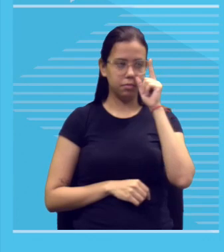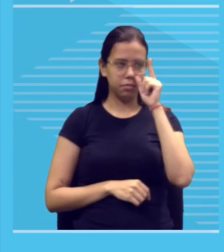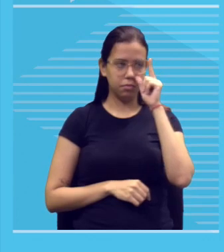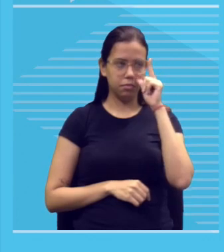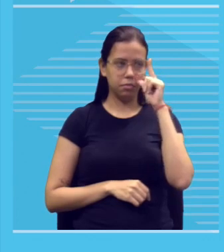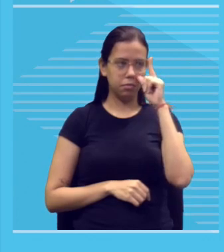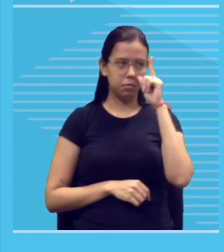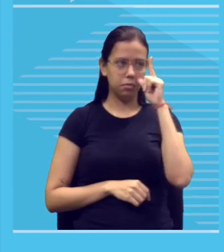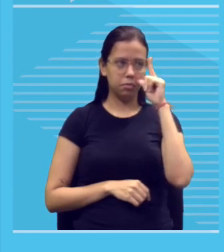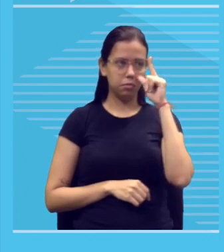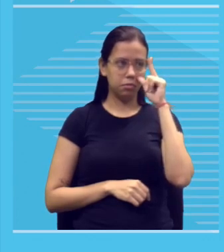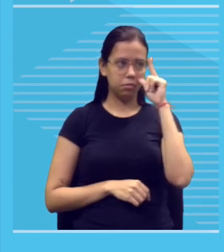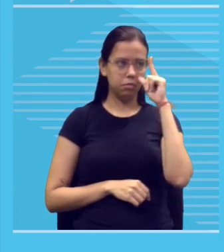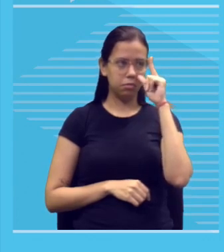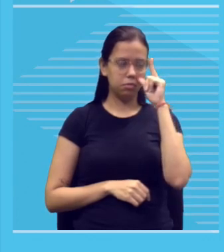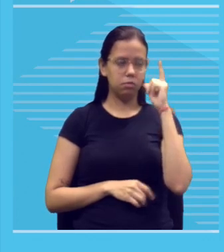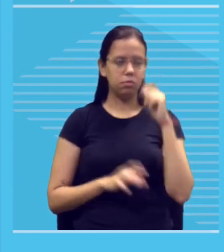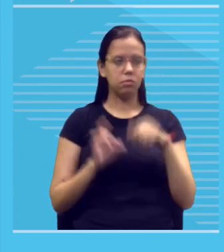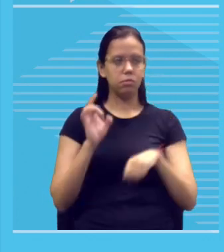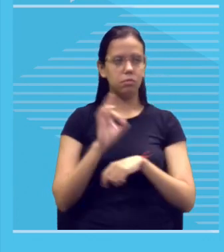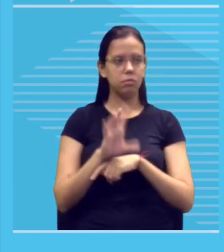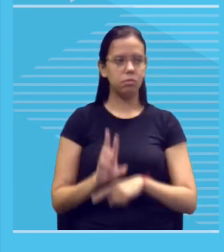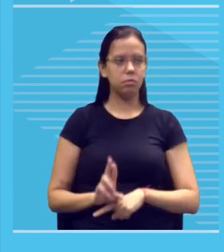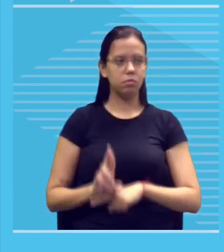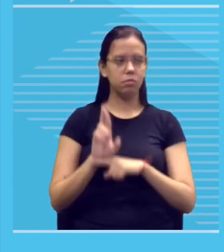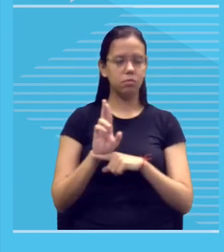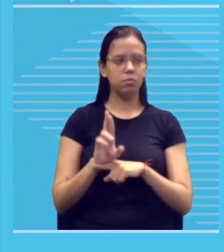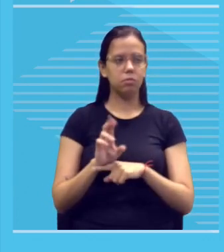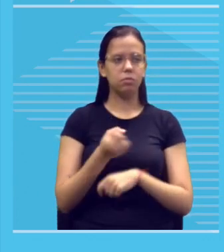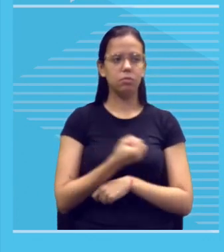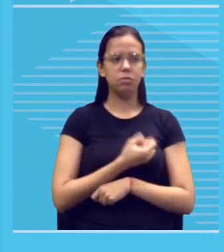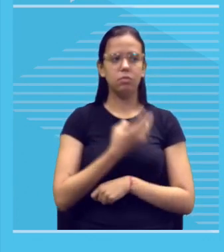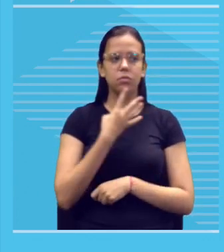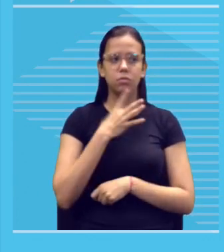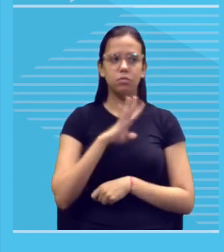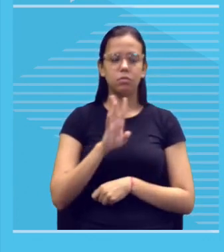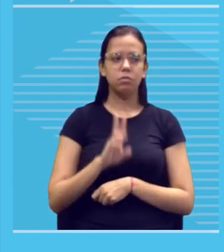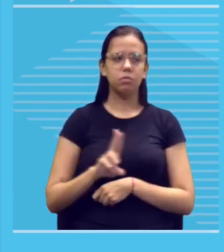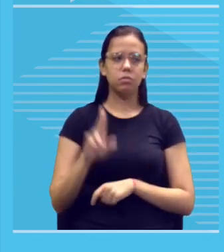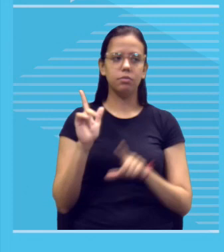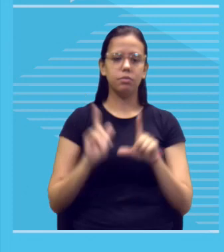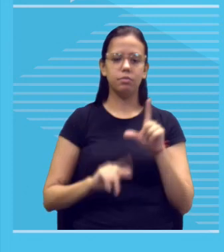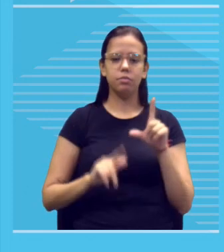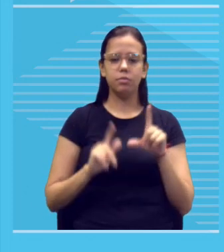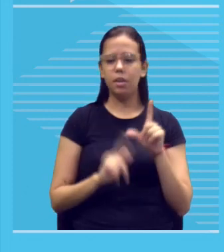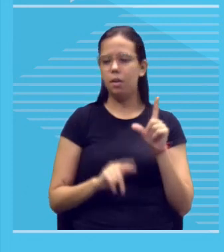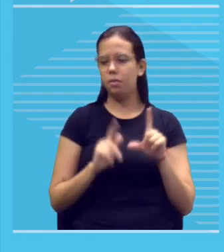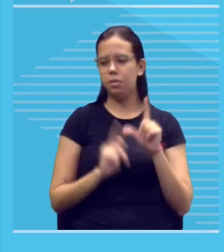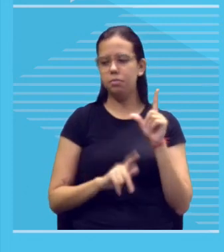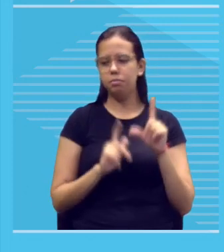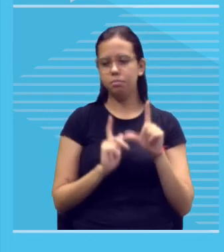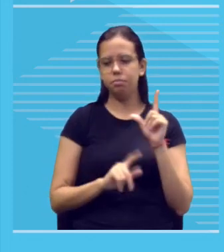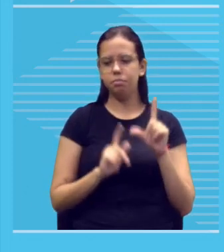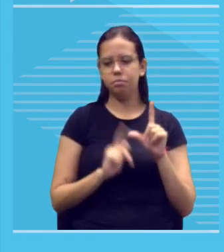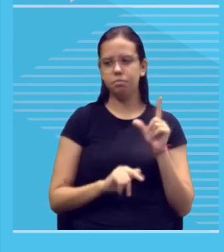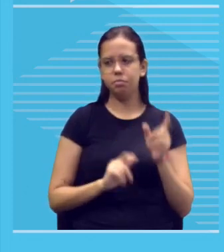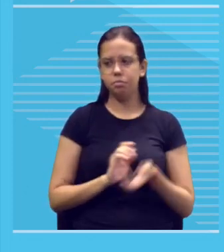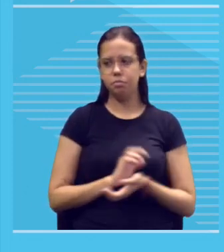dica represente o termo desconhecido por uma letra